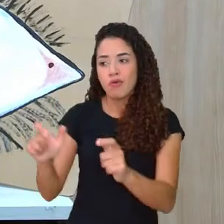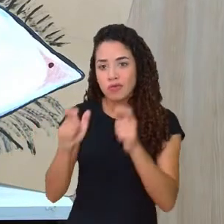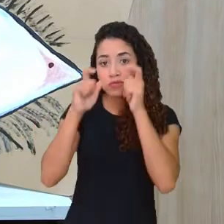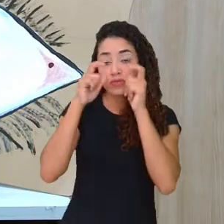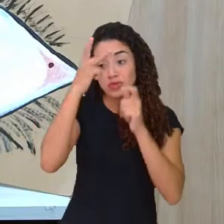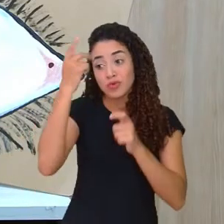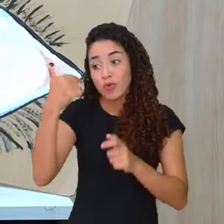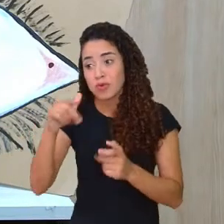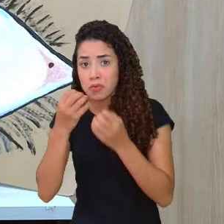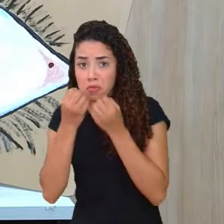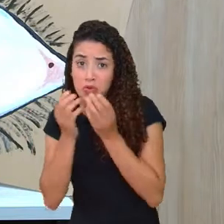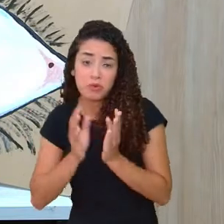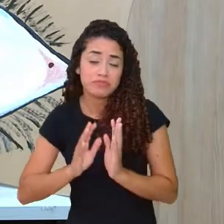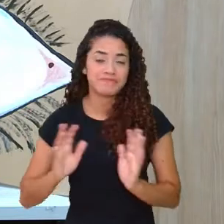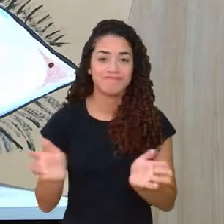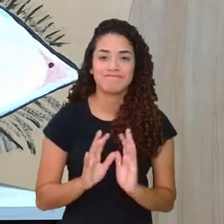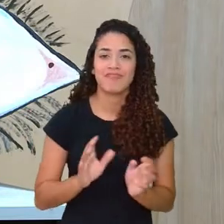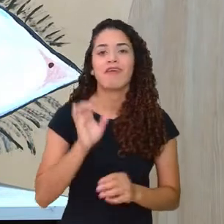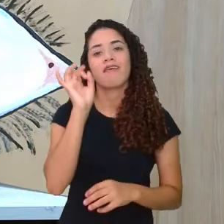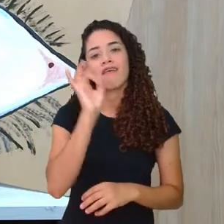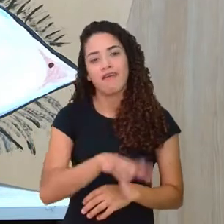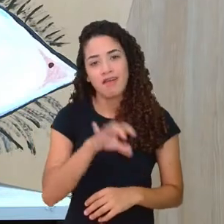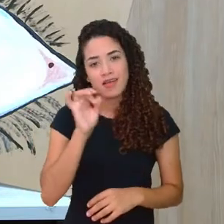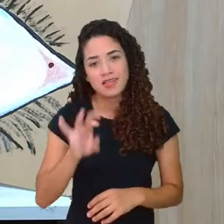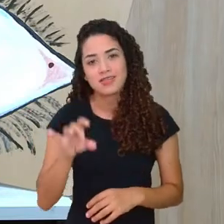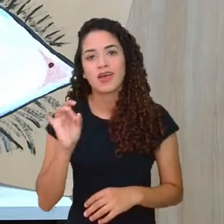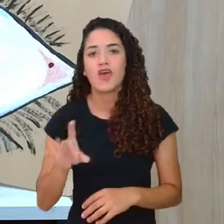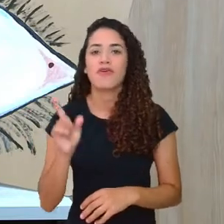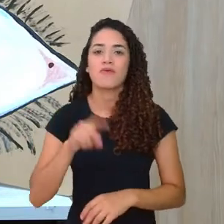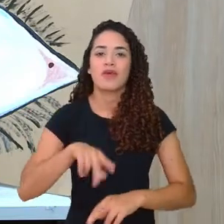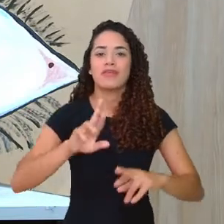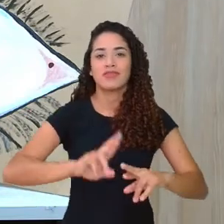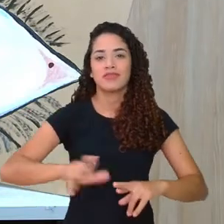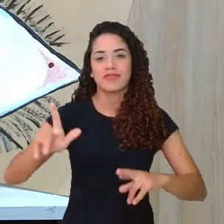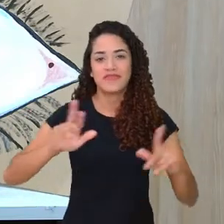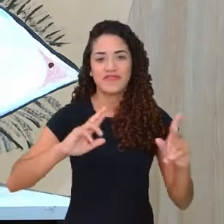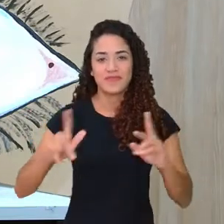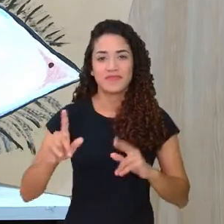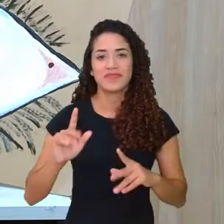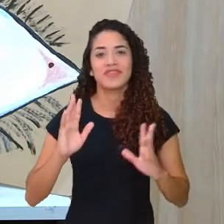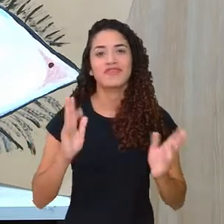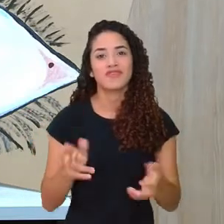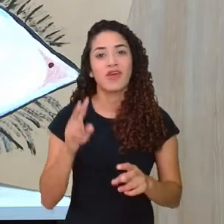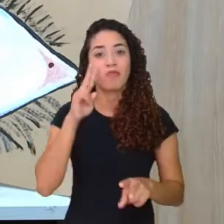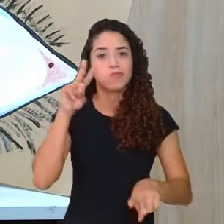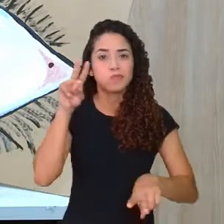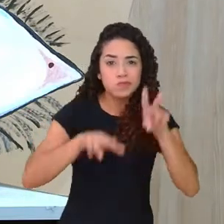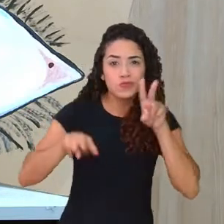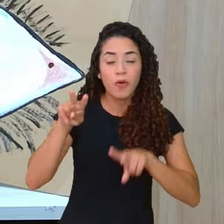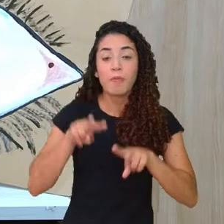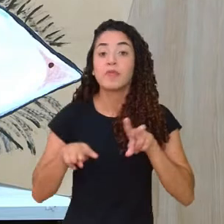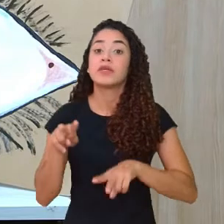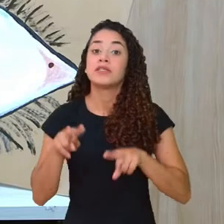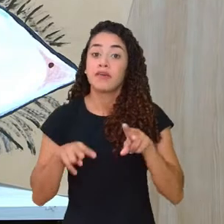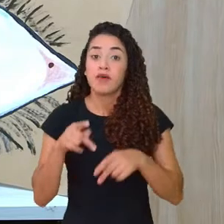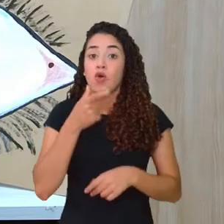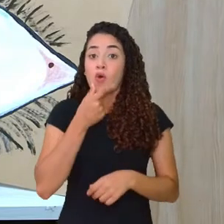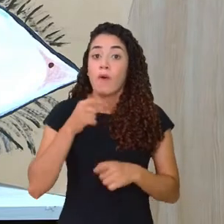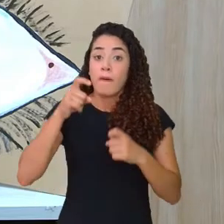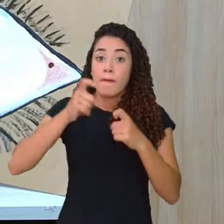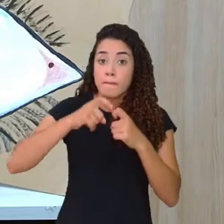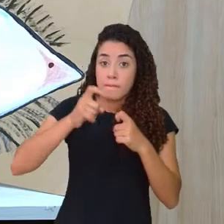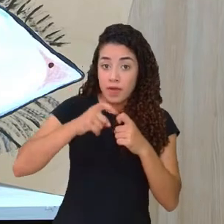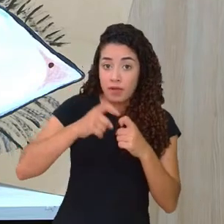né? A questão aí é cada caso é um caso que foi observado pelo oftalmologista com muito cuidado.